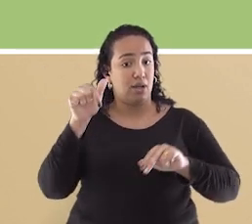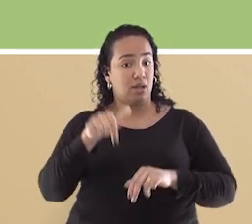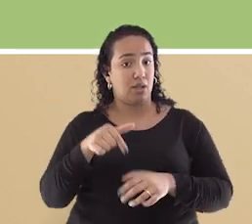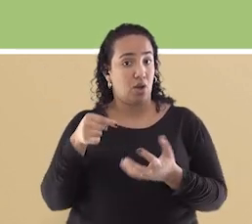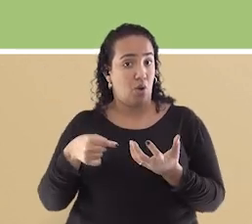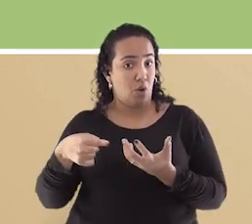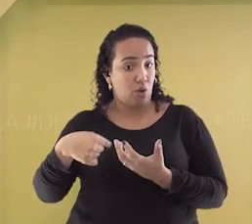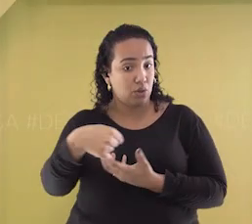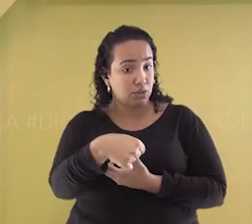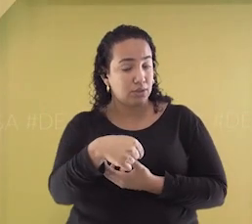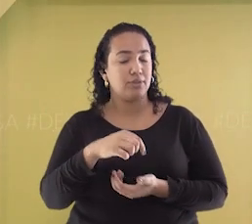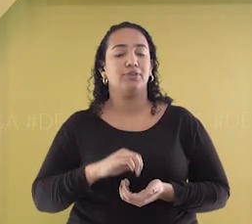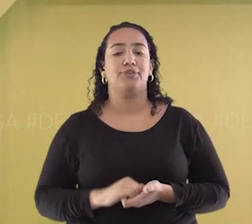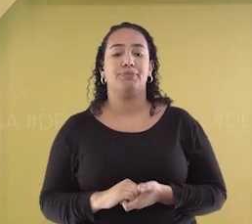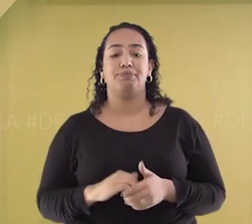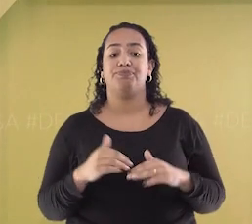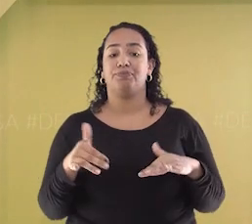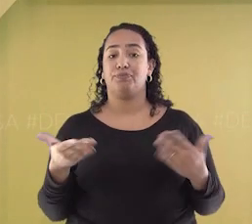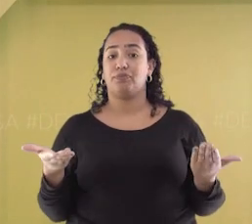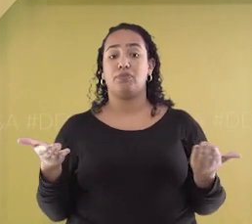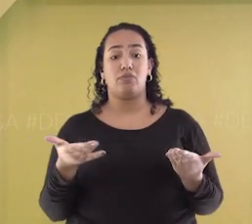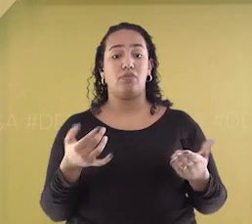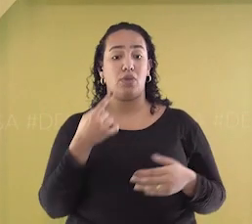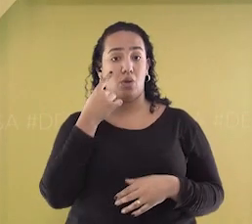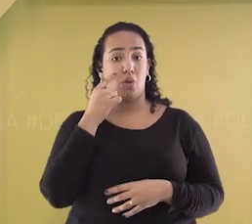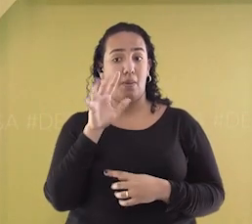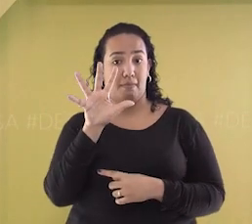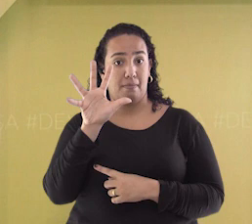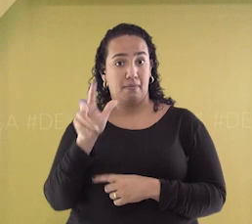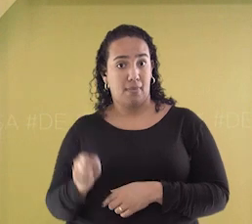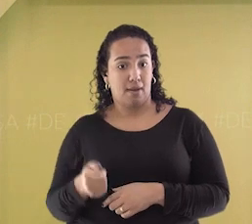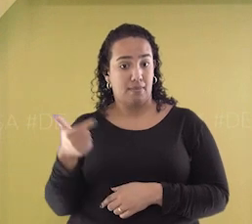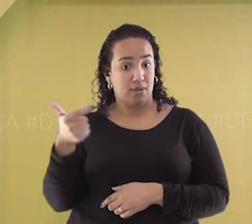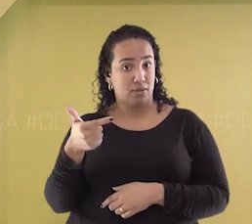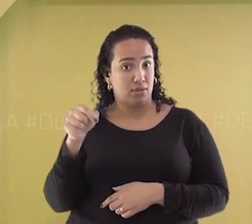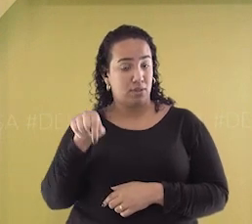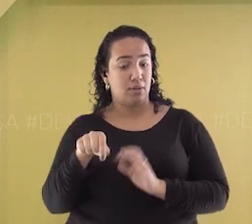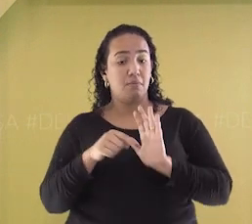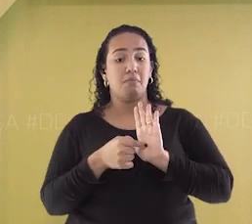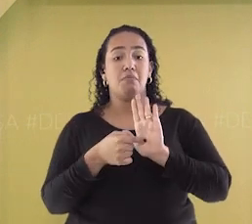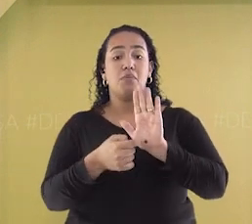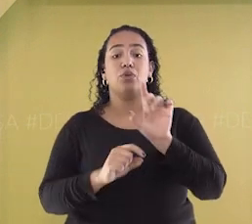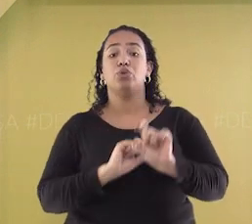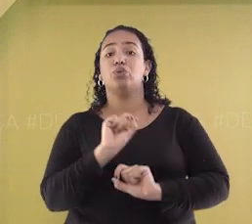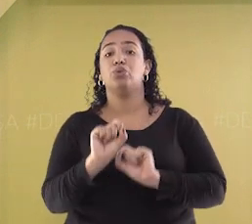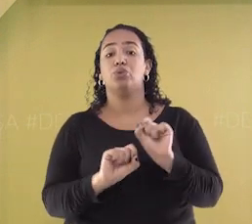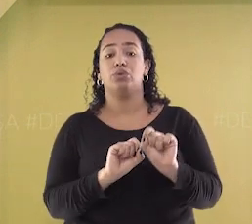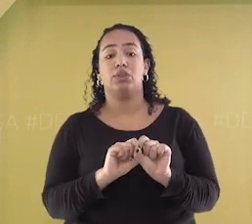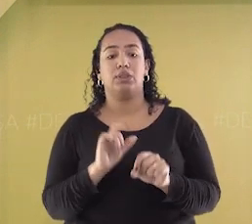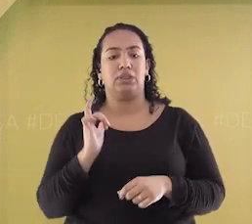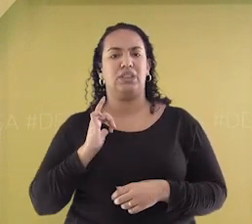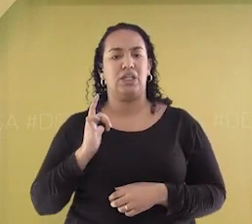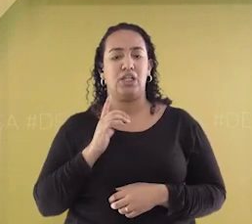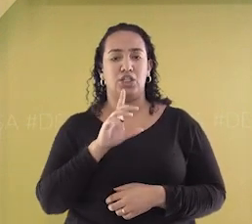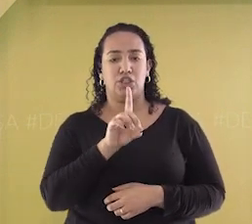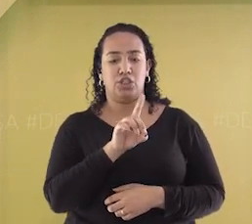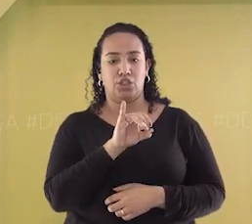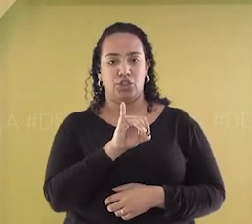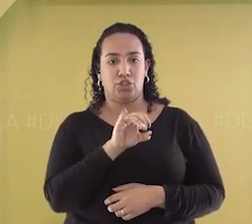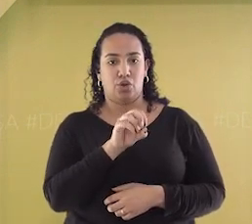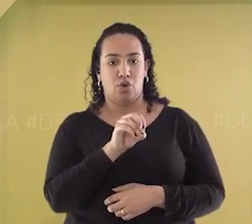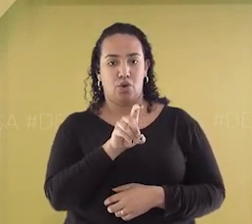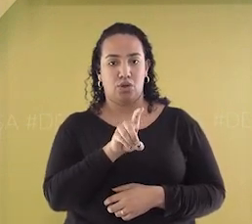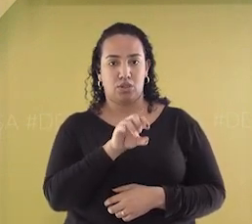nesse continente. Já esse segundo mapa mostra a emissão de dióxido de carbono, que é um